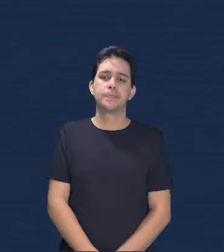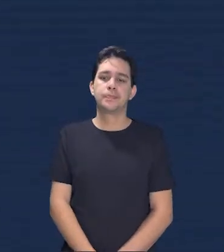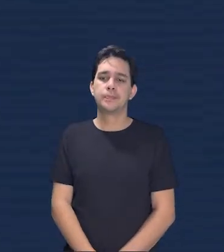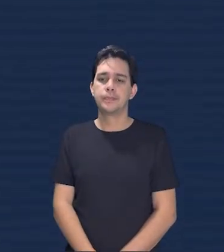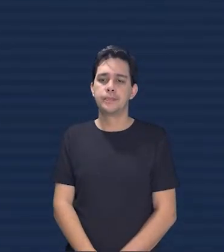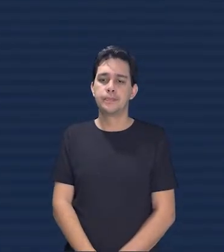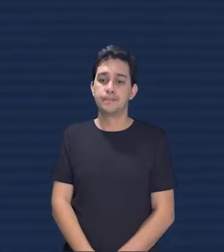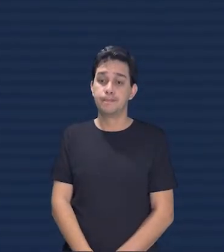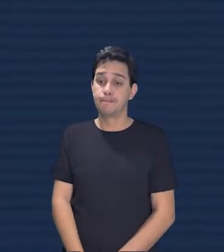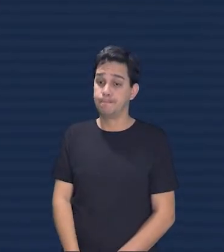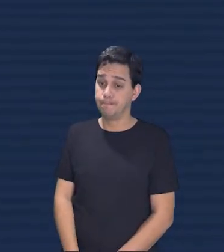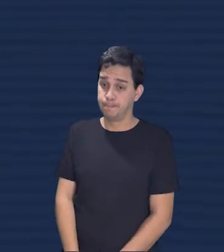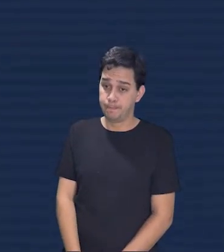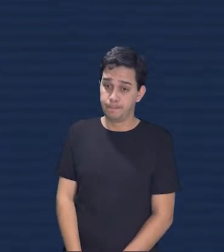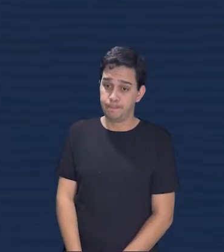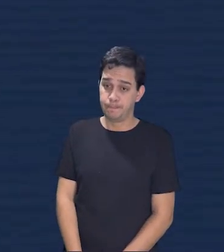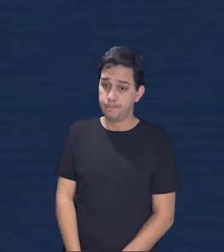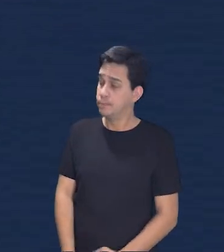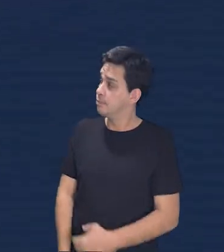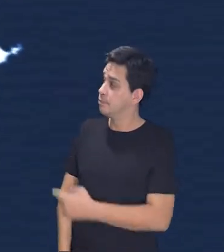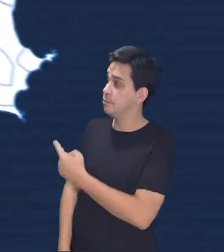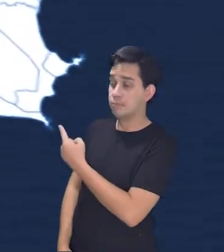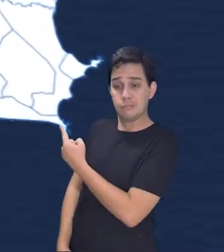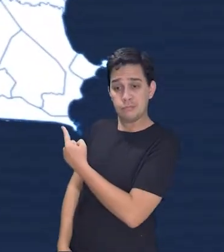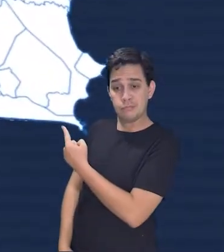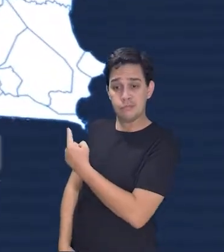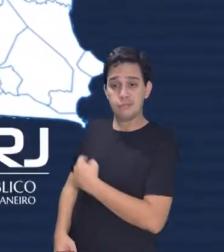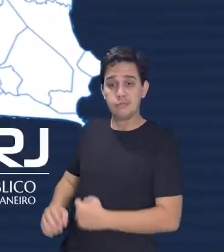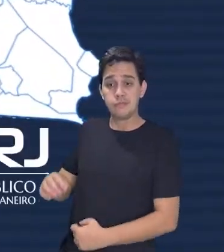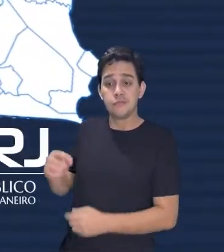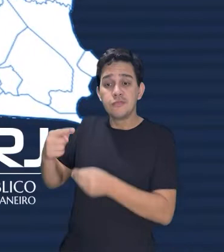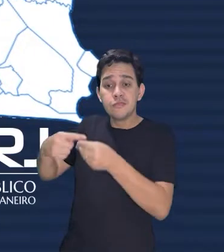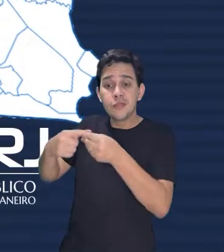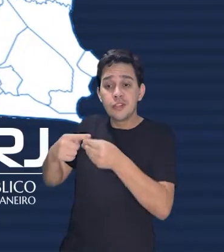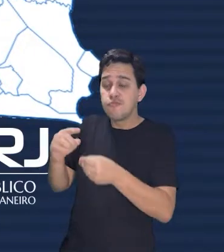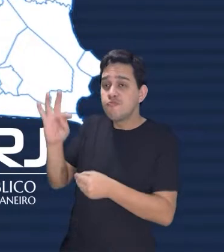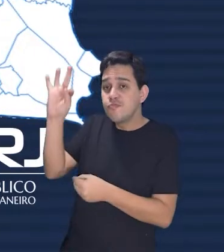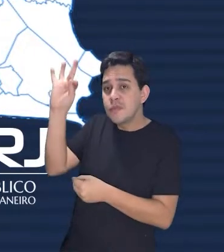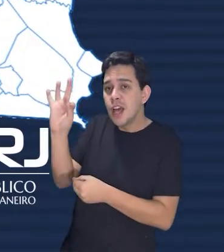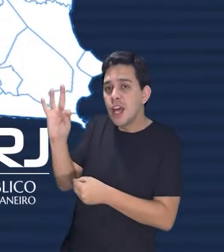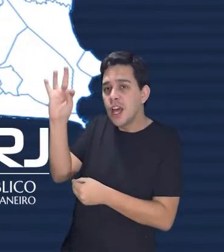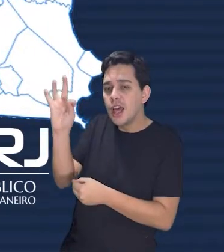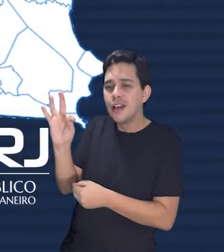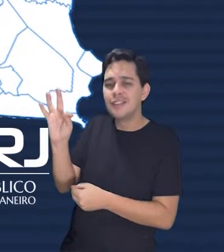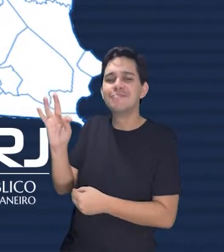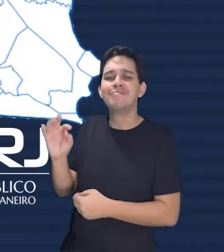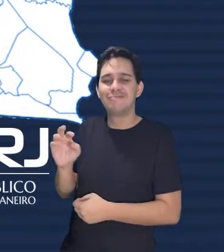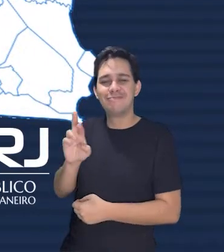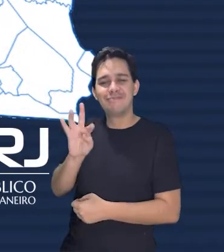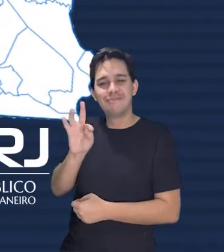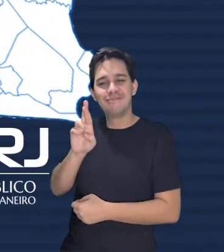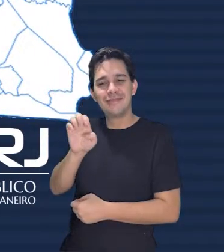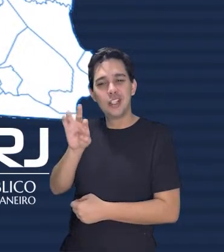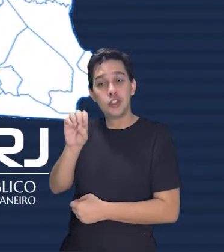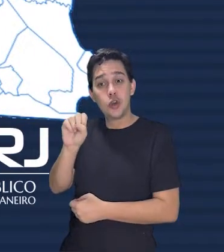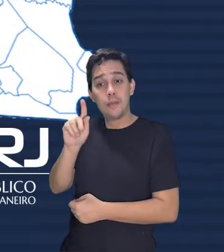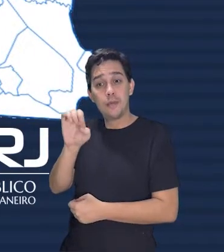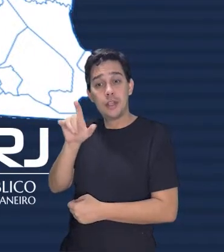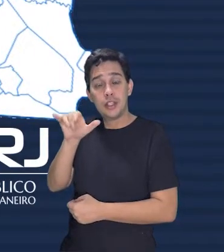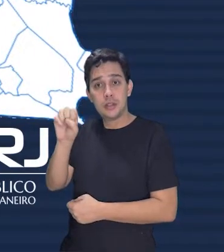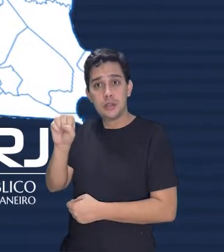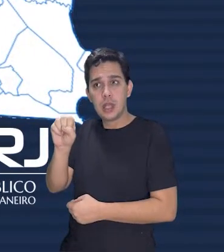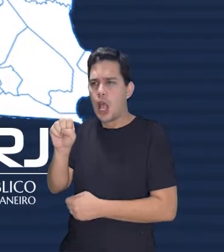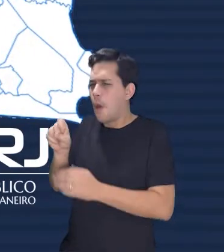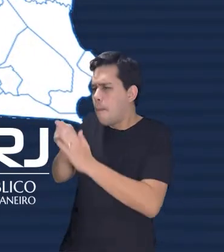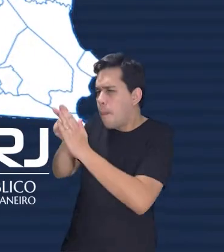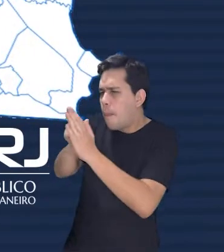Em Teresópolis, na região serrana do estado, uma investigação do MPRJ levou à prisão um falso